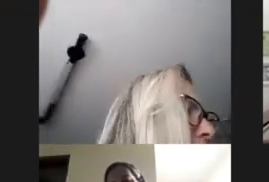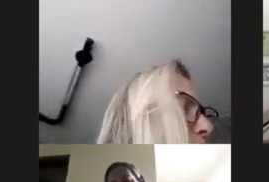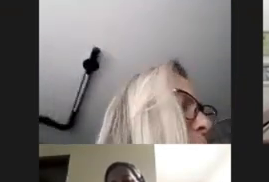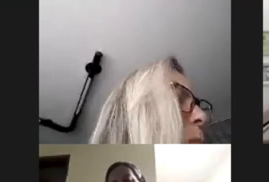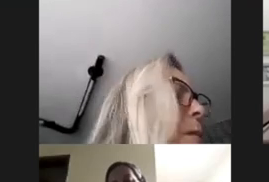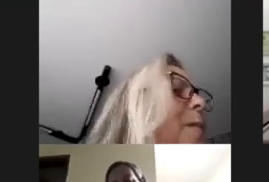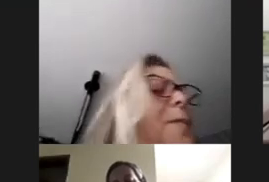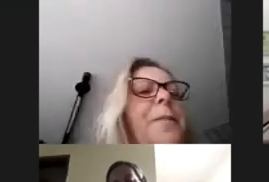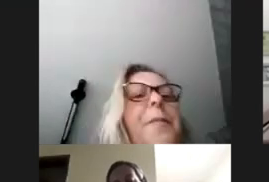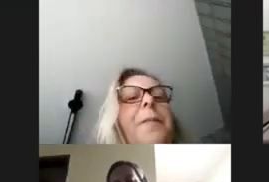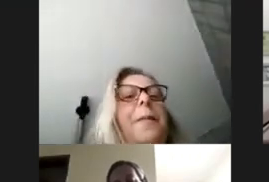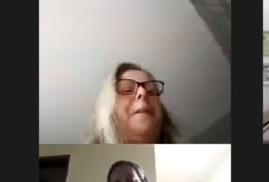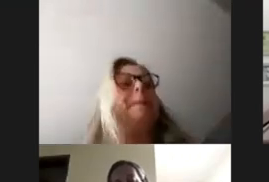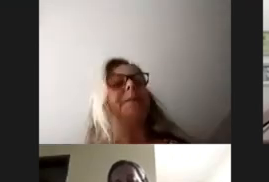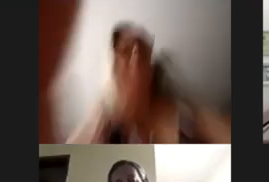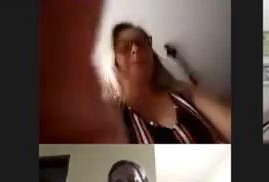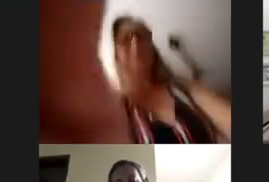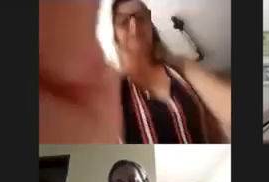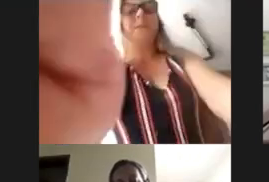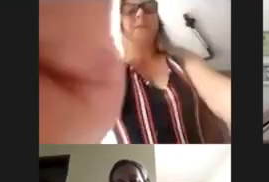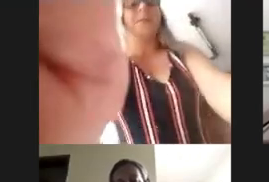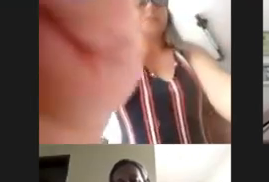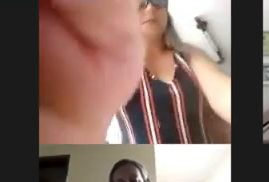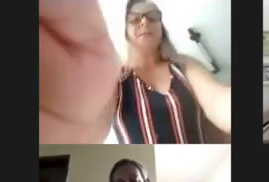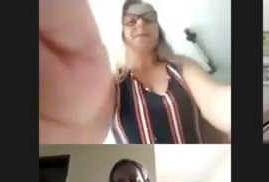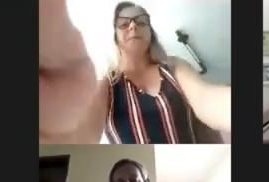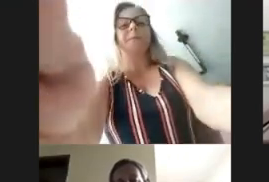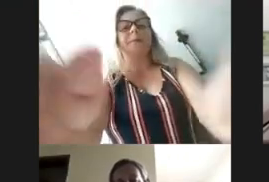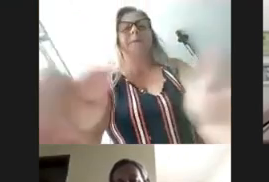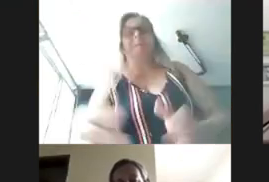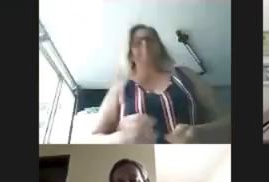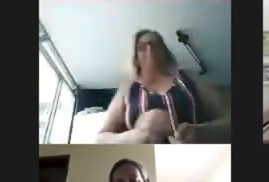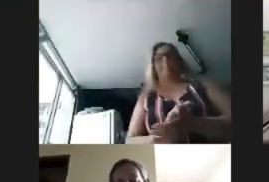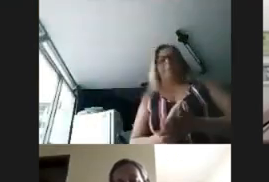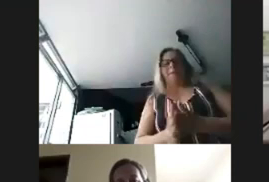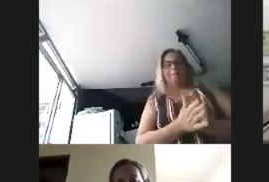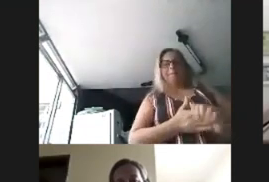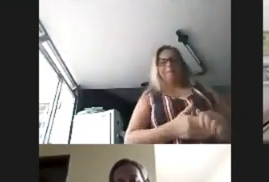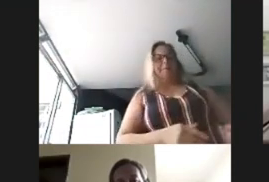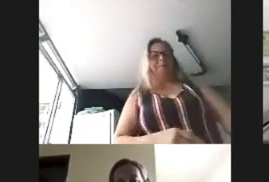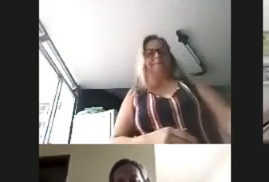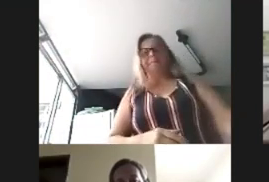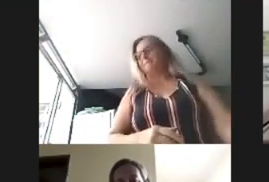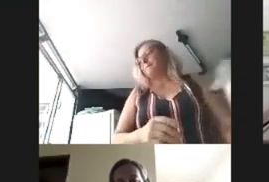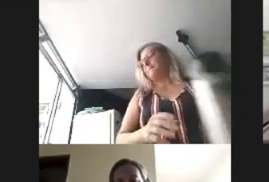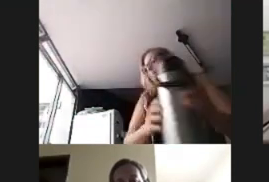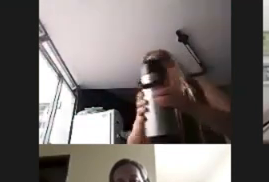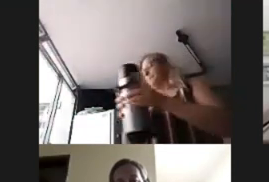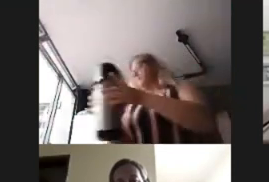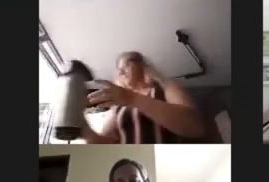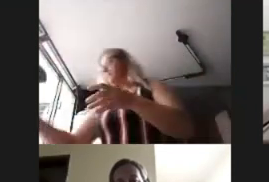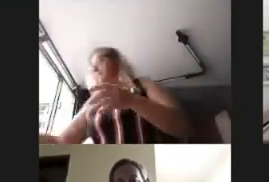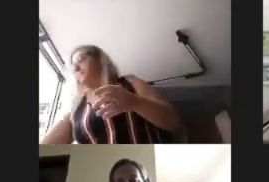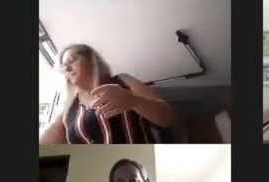interessei muito. Então, isso vai trazer outras pessoas da mesma forma que vai trazer pacientes para gente. Clientes para gente. Vamos Isso,